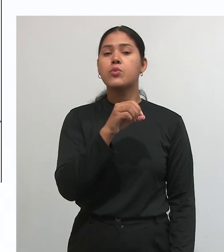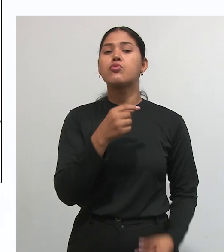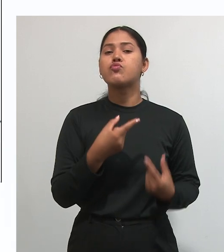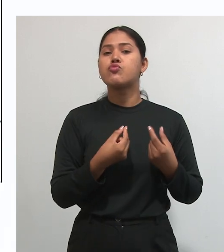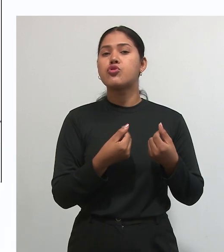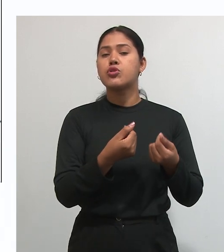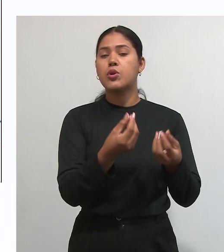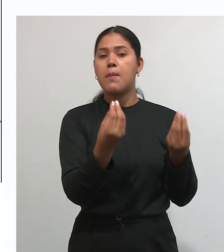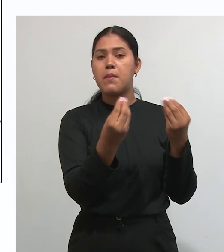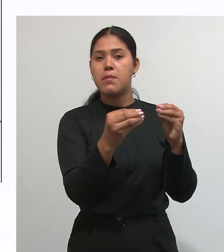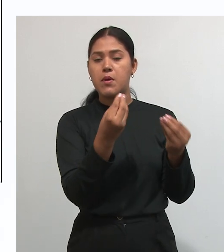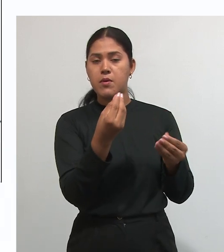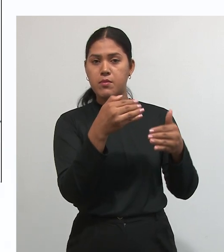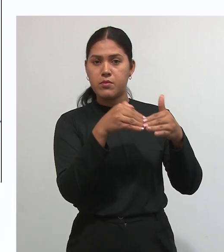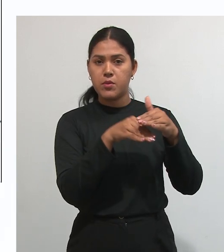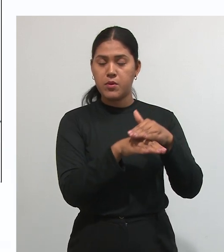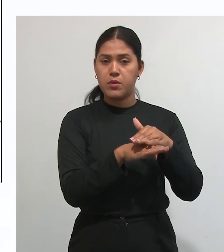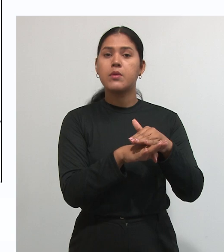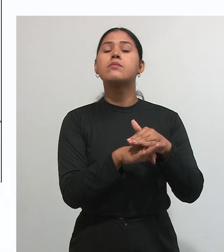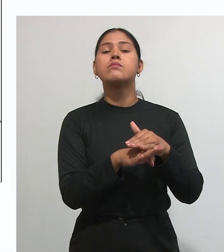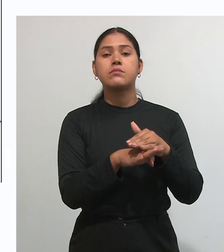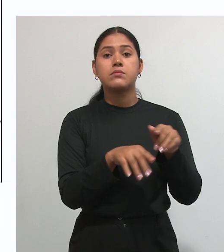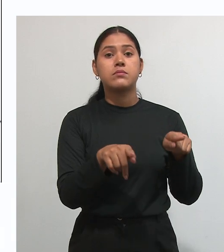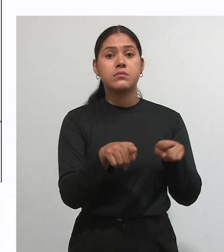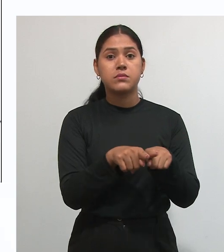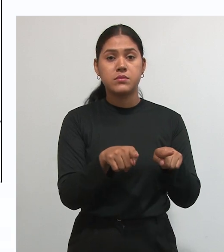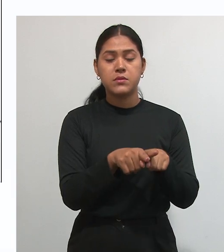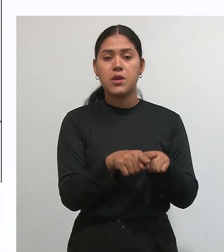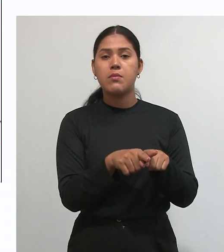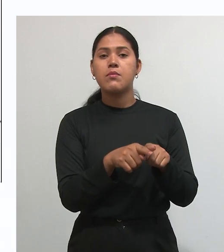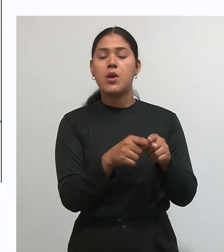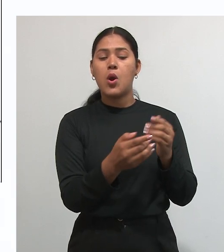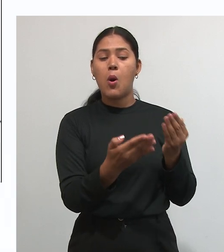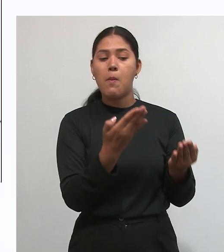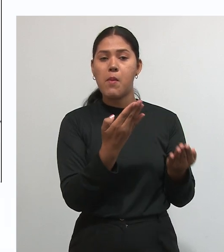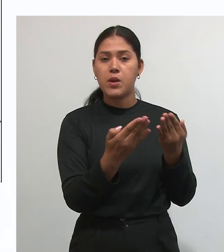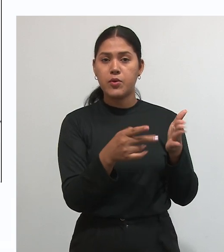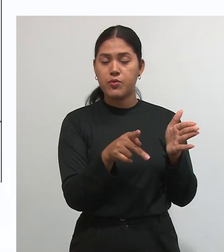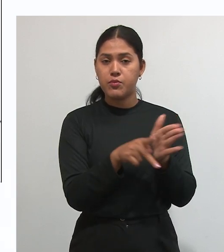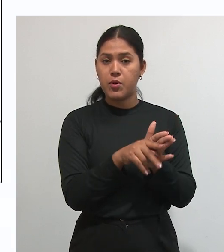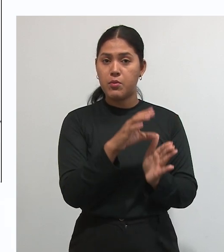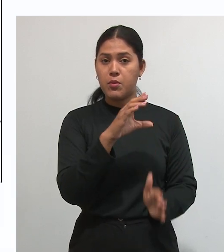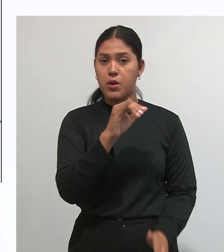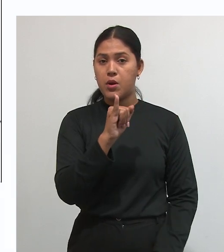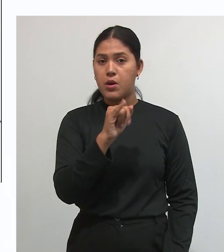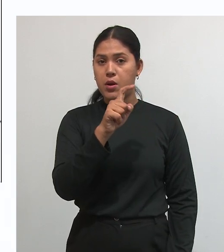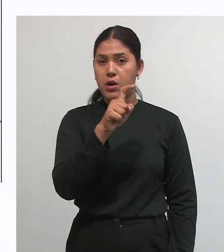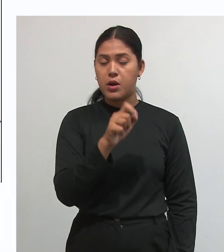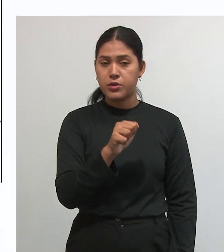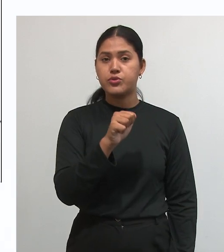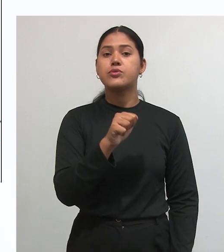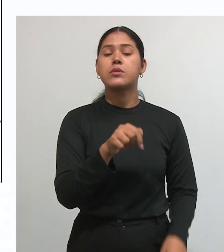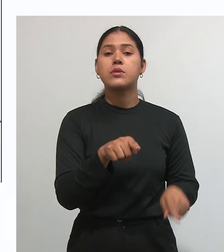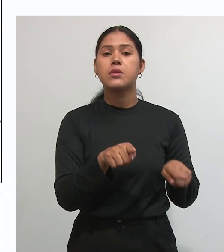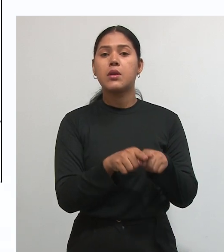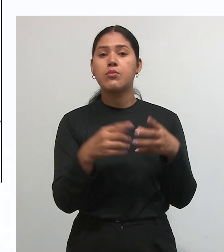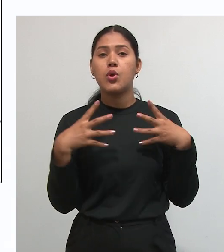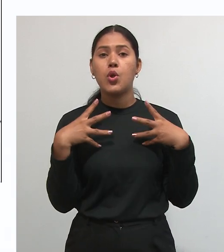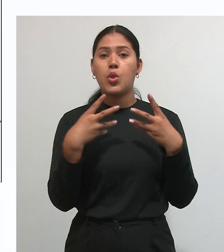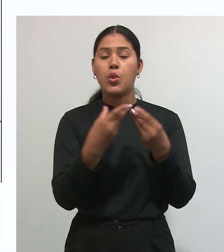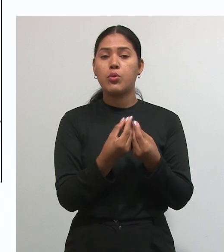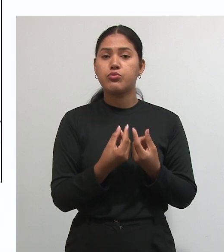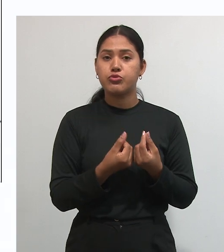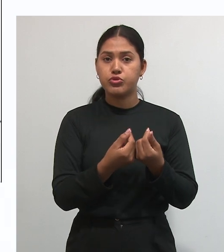recursos financeiros, como eu falei, na conta caixa, os equivalentes de caixa e as entradas compensatórias, tanto do ativo quanto no